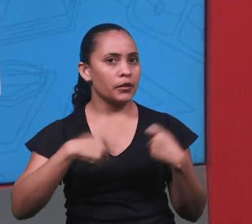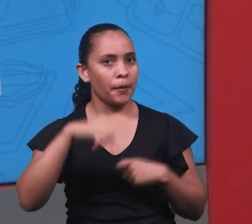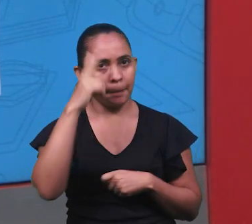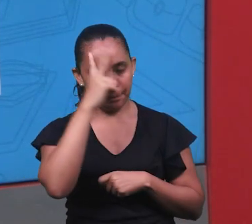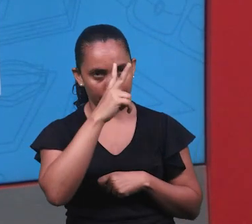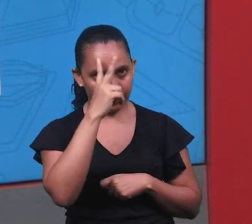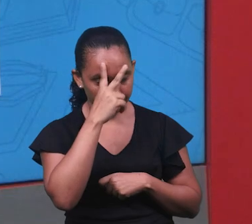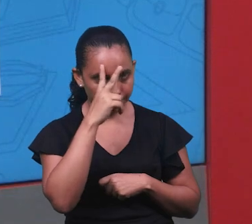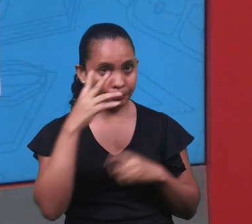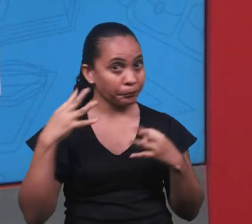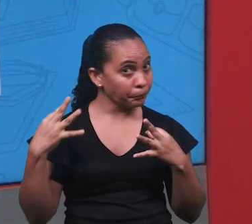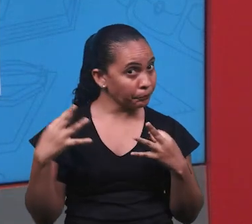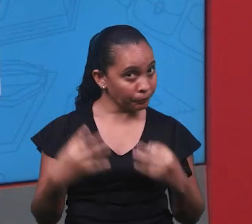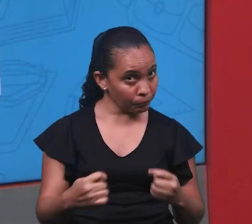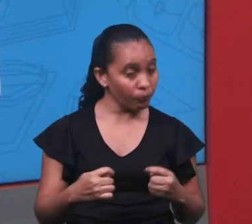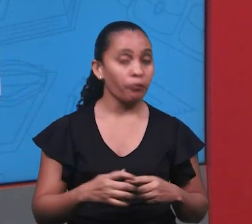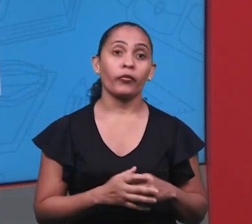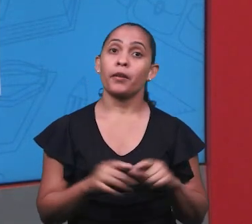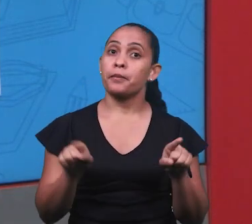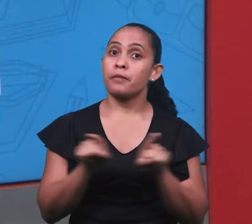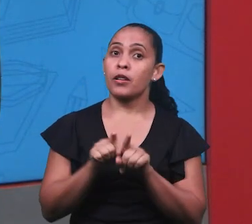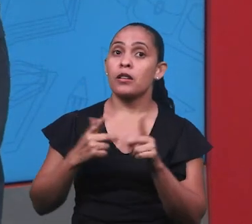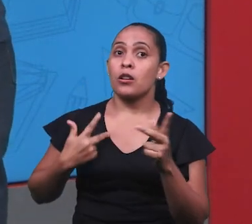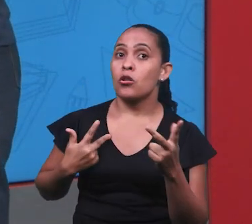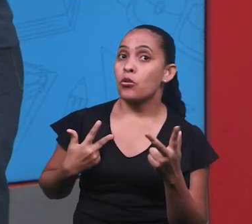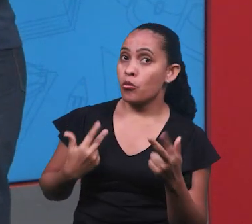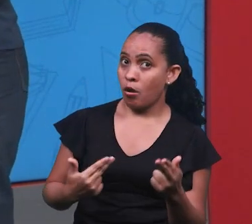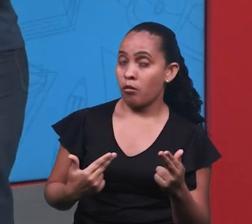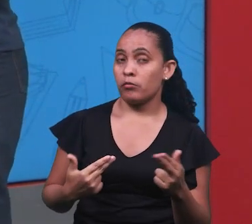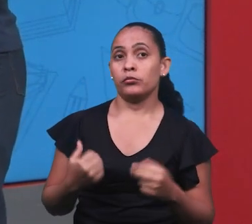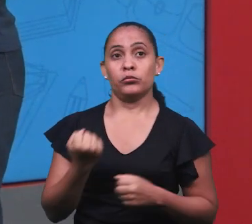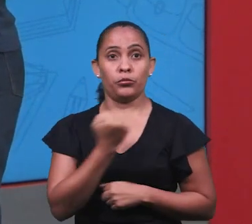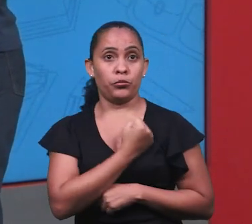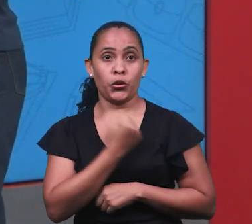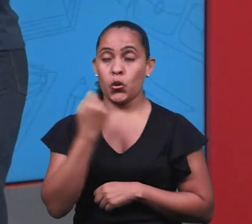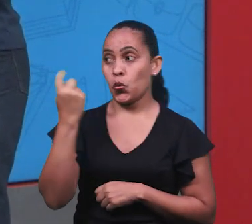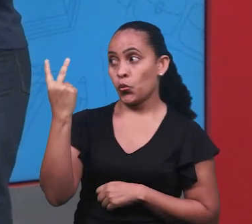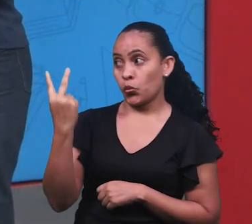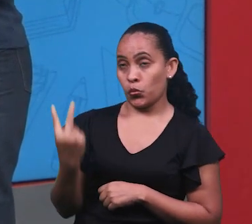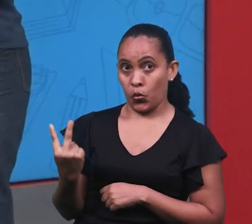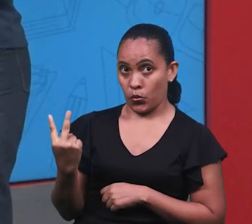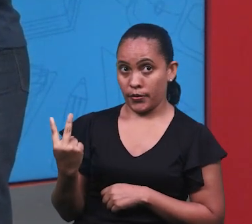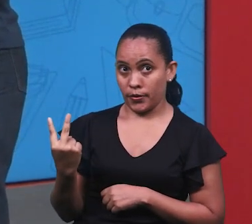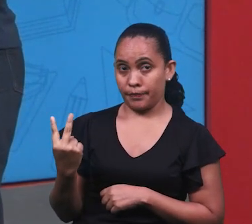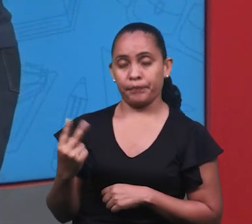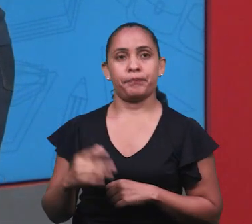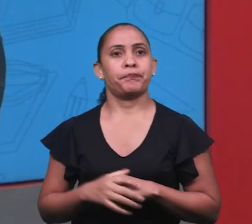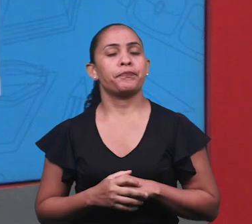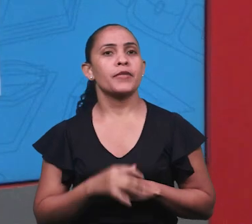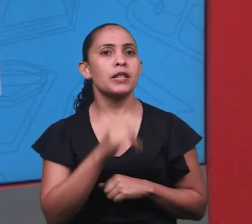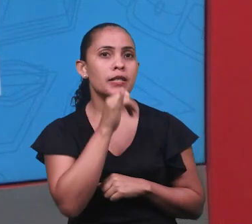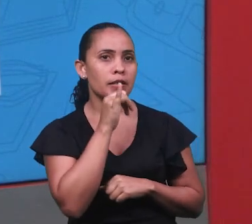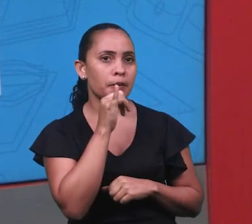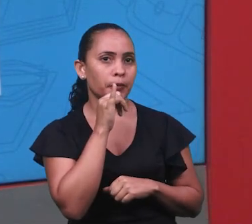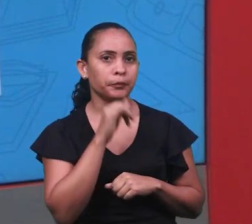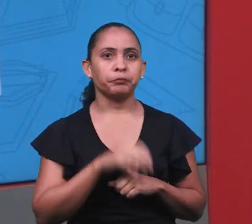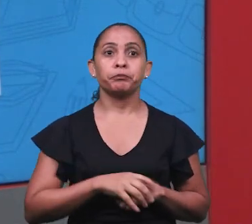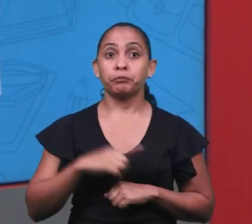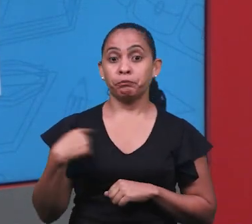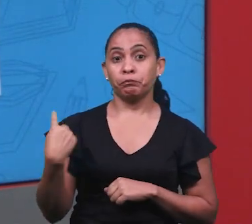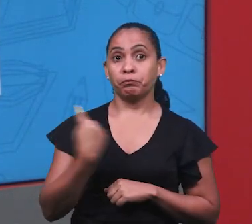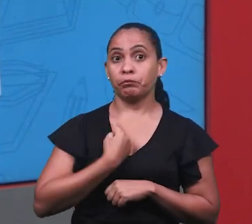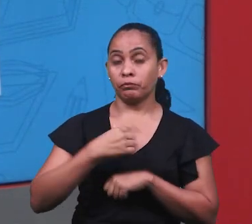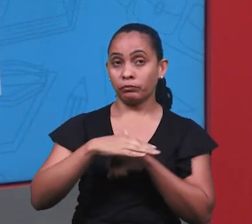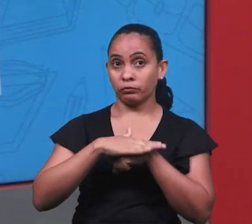todos esses pontos. A mesma coisa vai acontecer com a competência 2. Na competência 2, por exemplo, nós